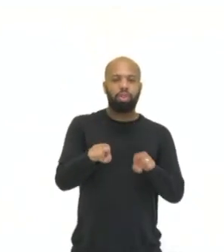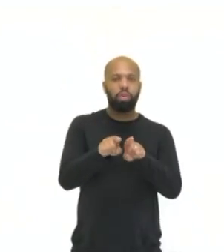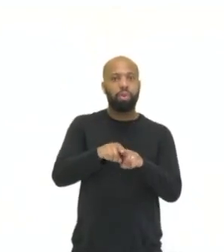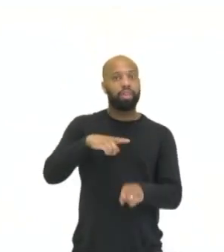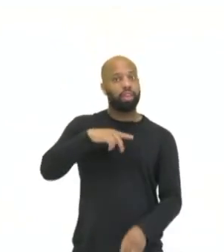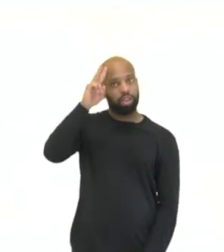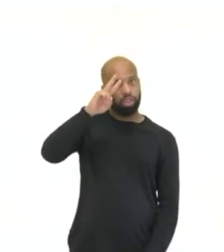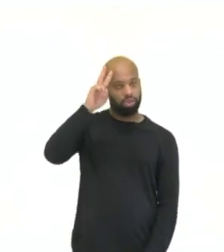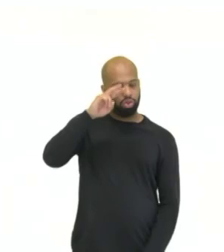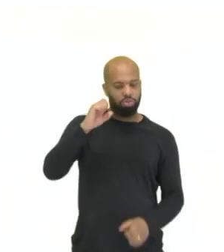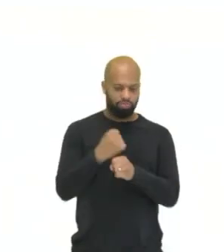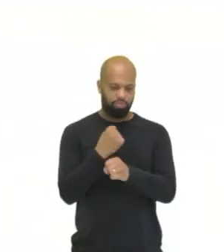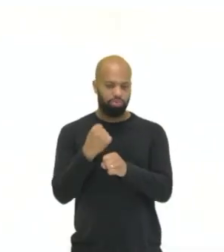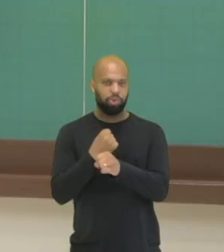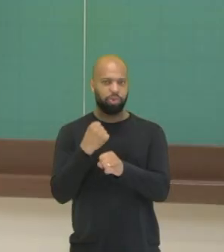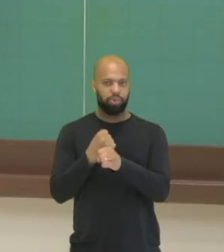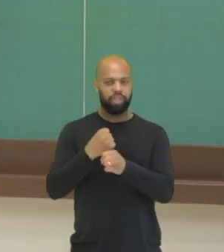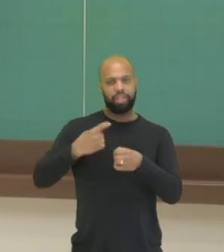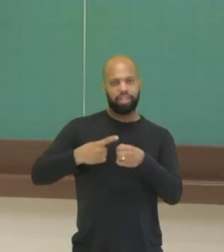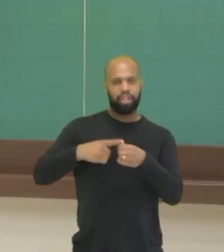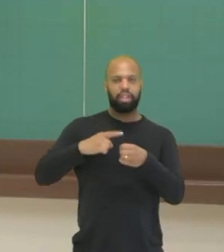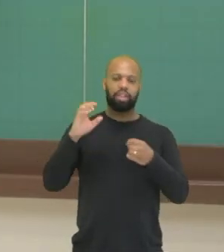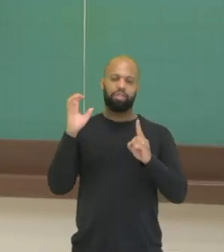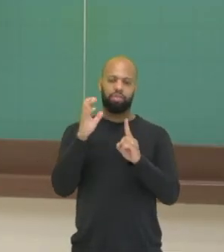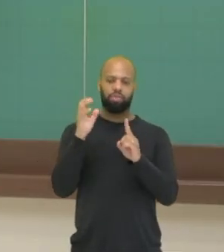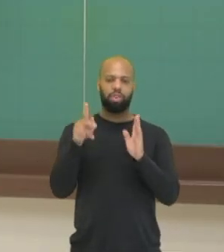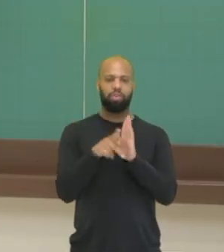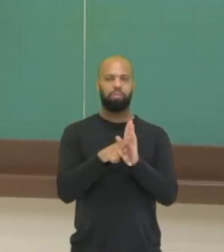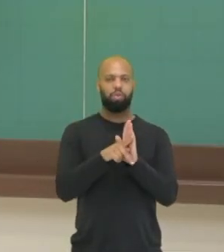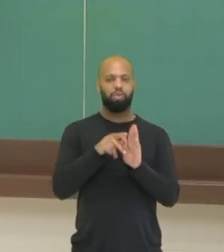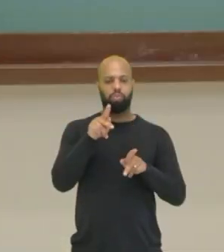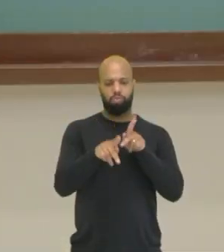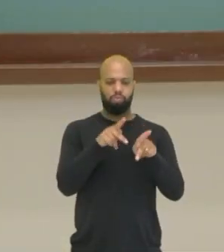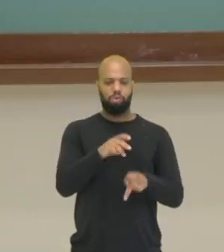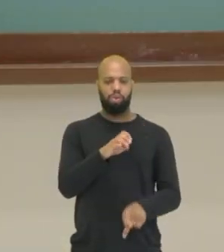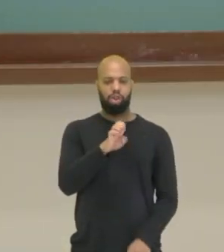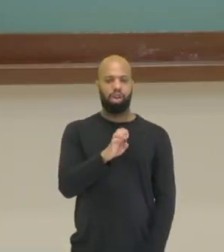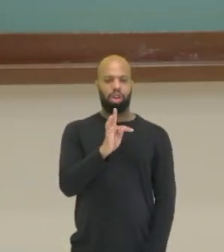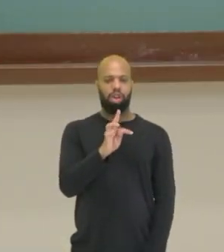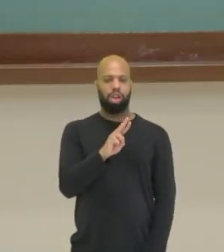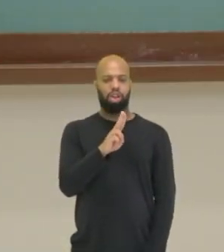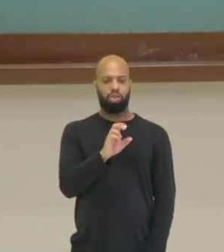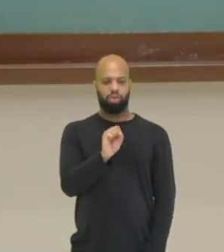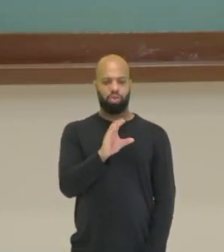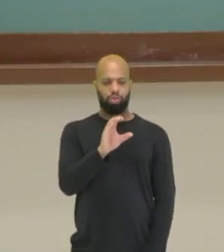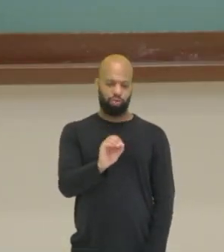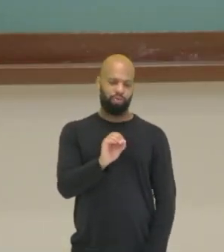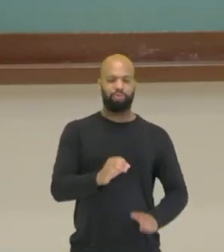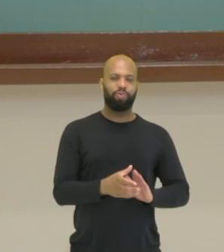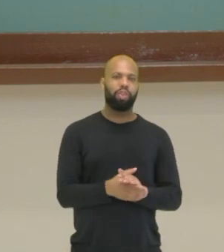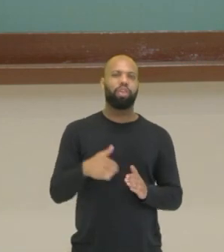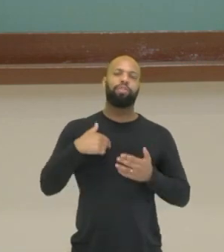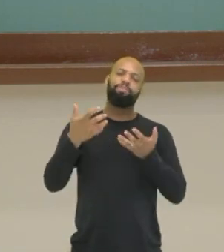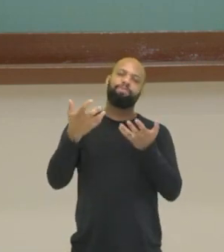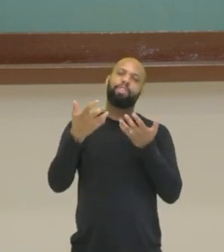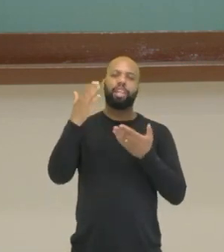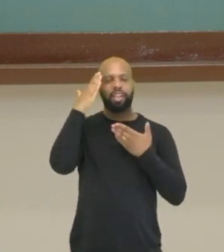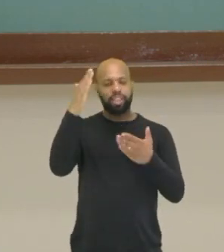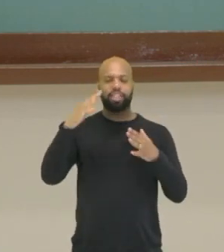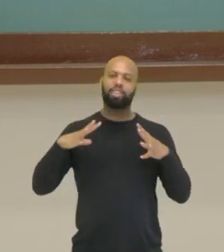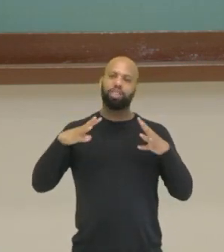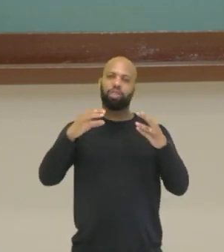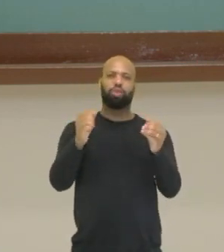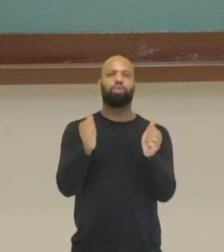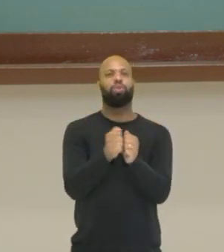da cidade a partir da influência etrusca. Galera, só agradecimento a todos vocês junto